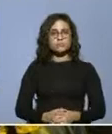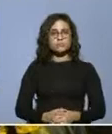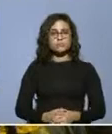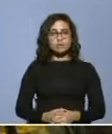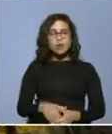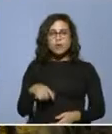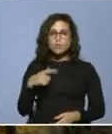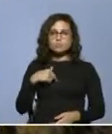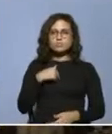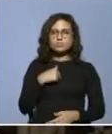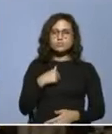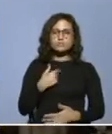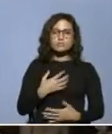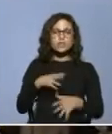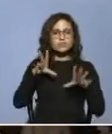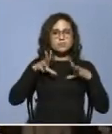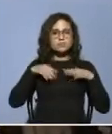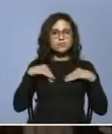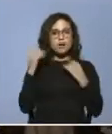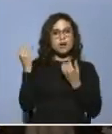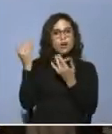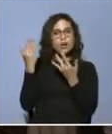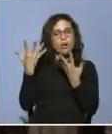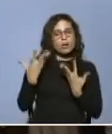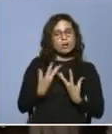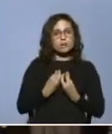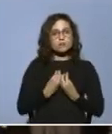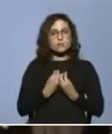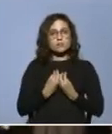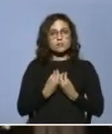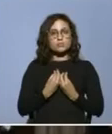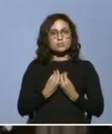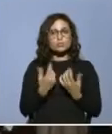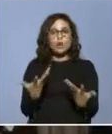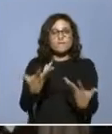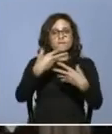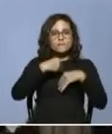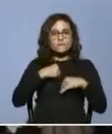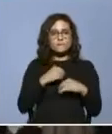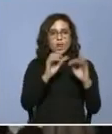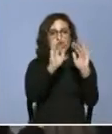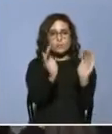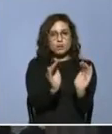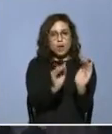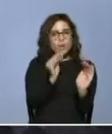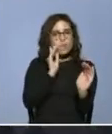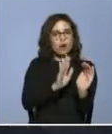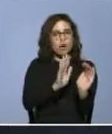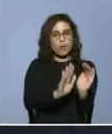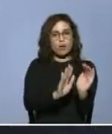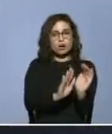Deixemo-nos envolver pela sua glória. Deixemo-nos contagiar pela beleza do presépio. E quais